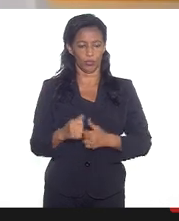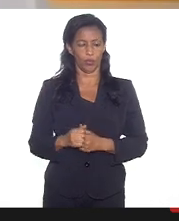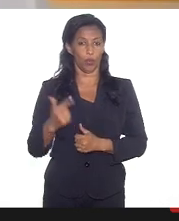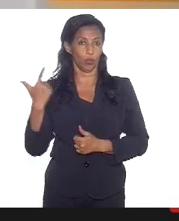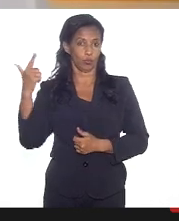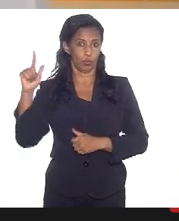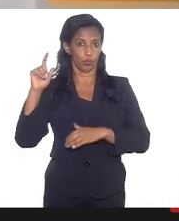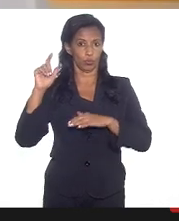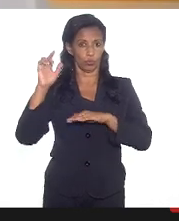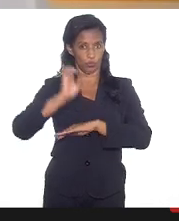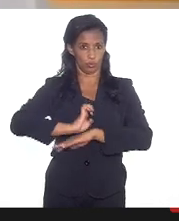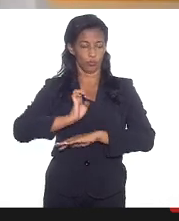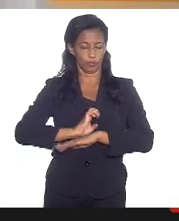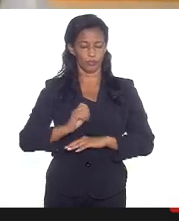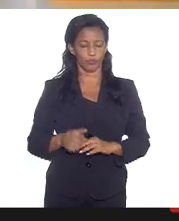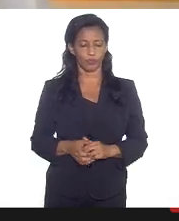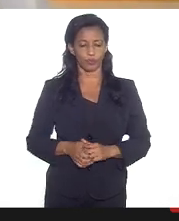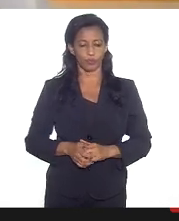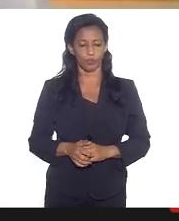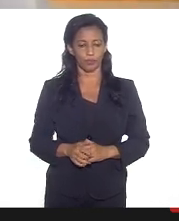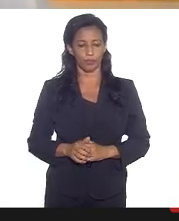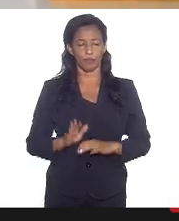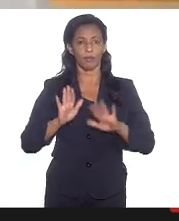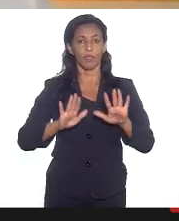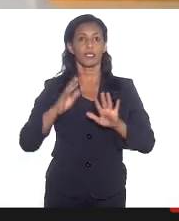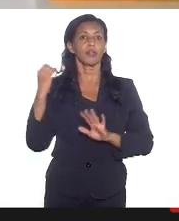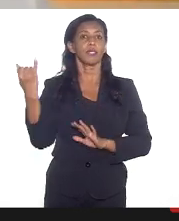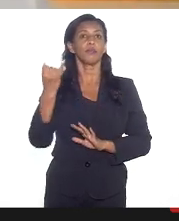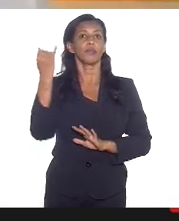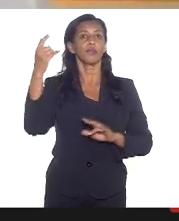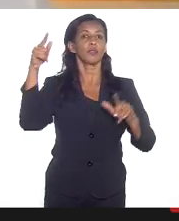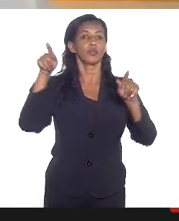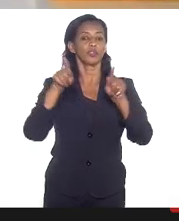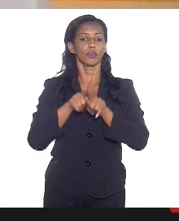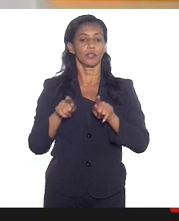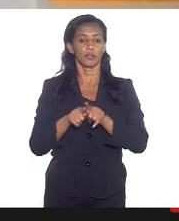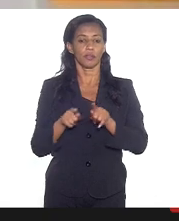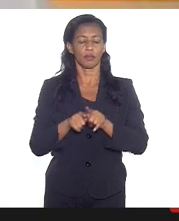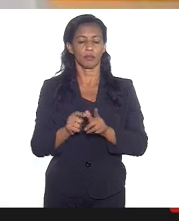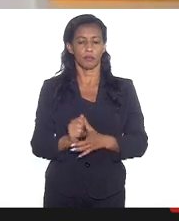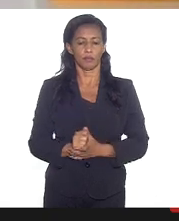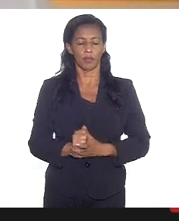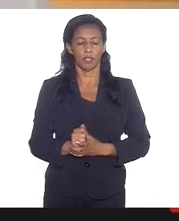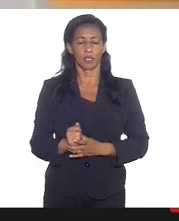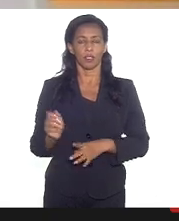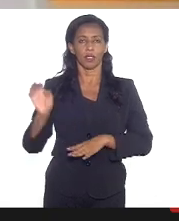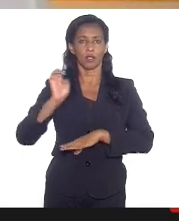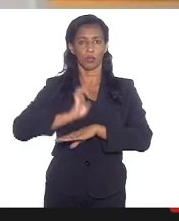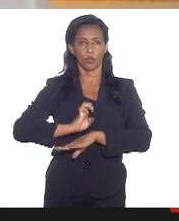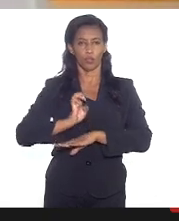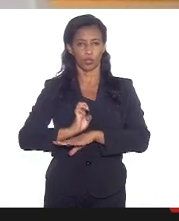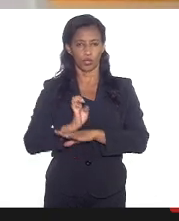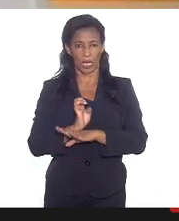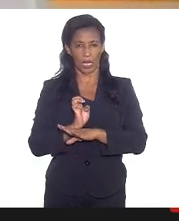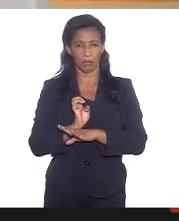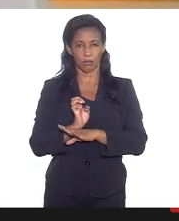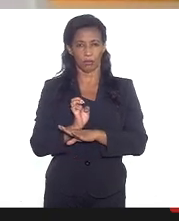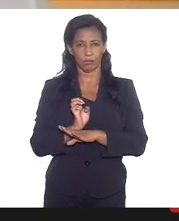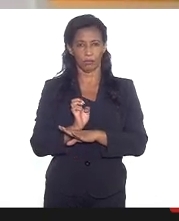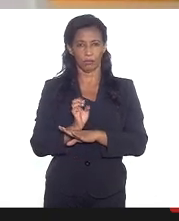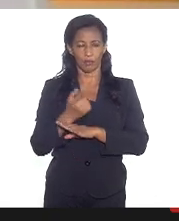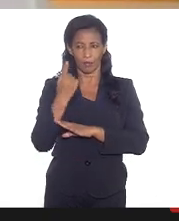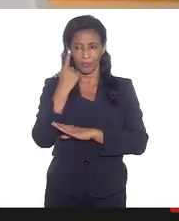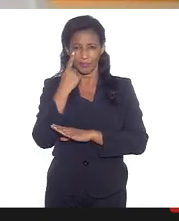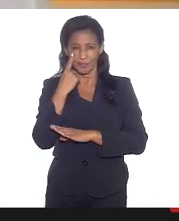dos outros estados. Mas é importante também que o Estado mapeie não